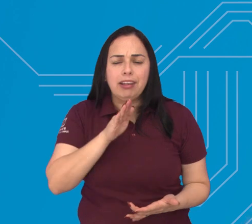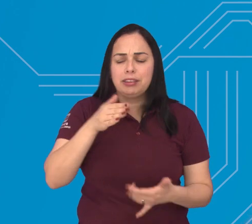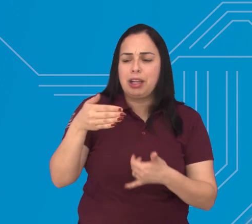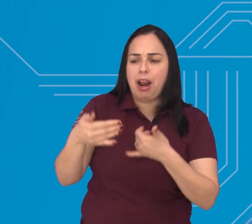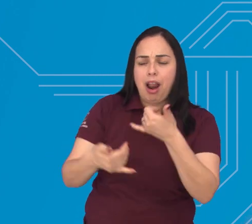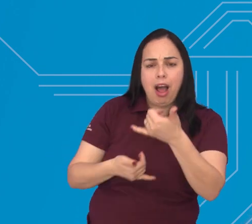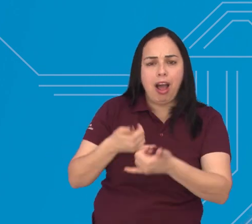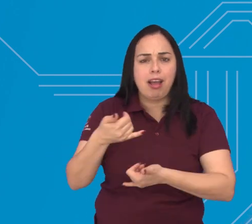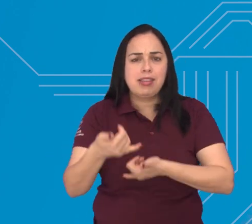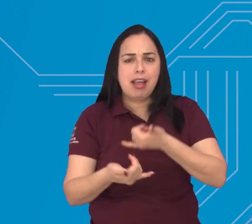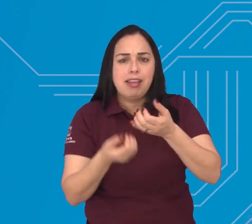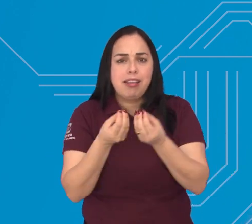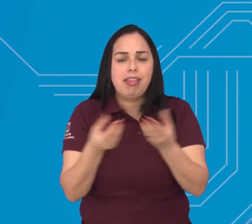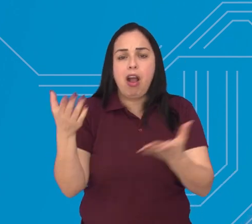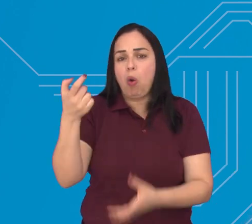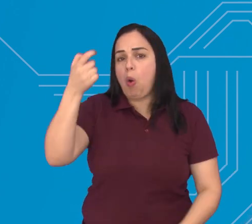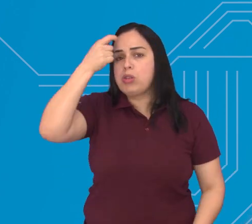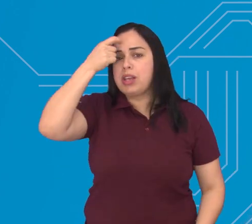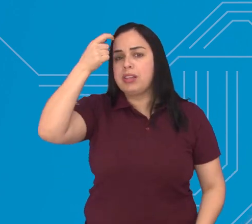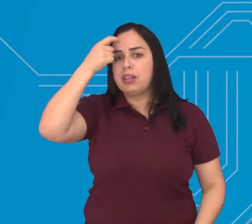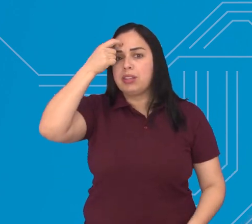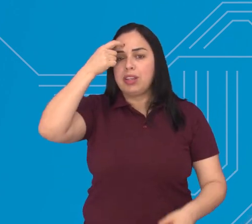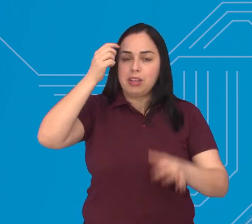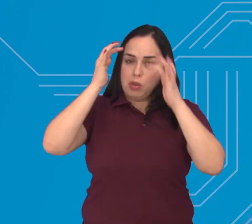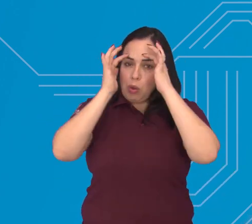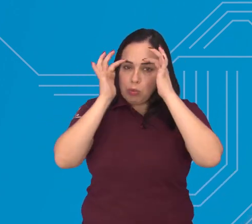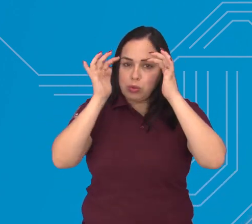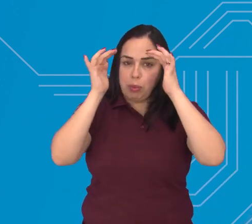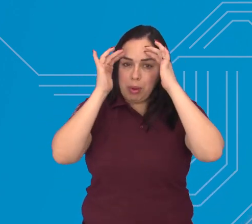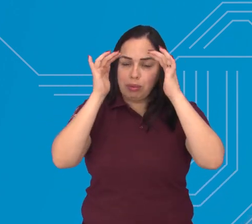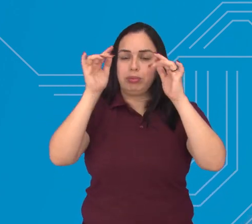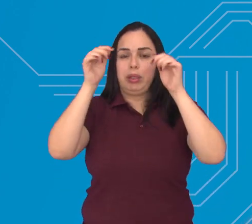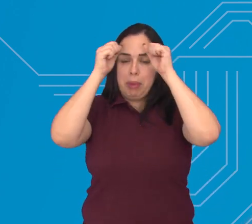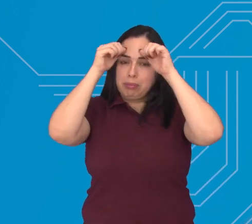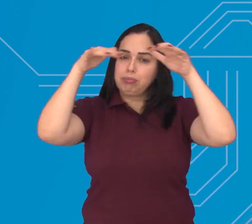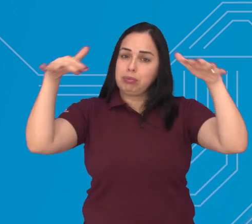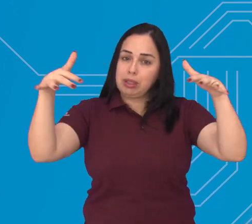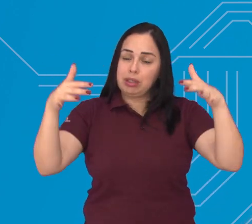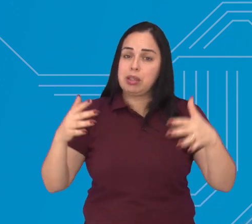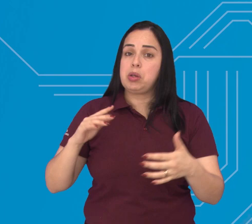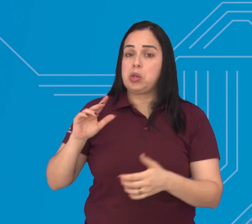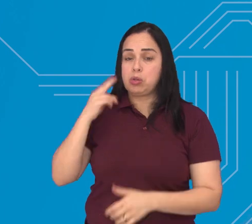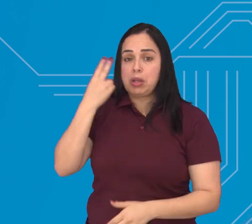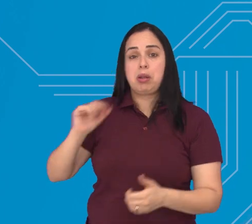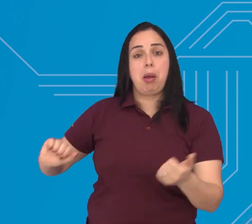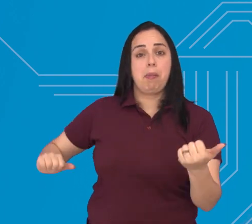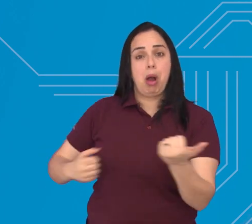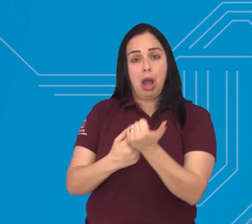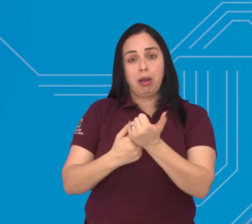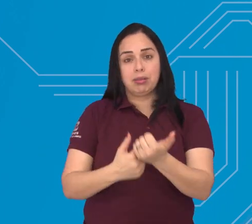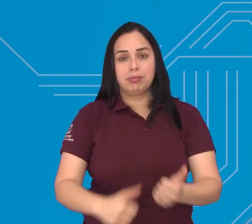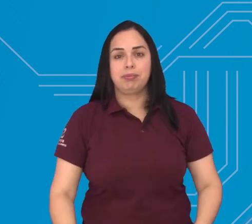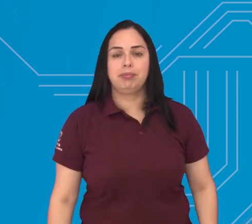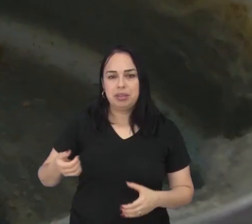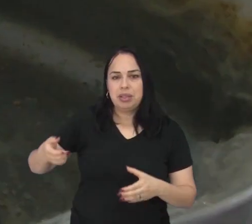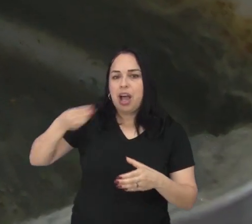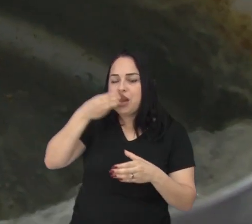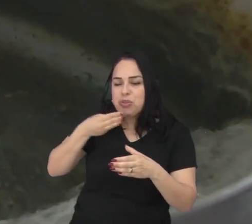e recreativas que servem para conscientizar sobre o transtorno do espectro autista. A Câmara apoiou a